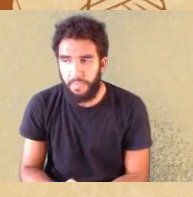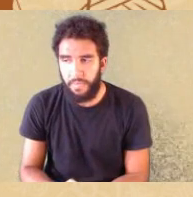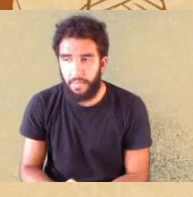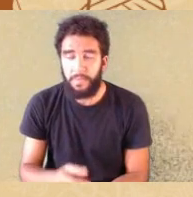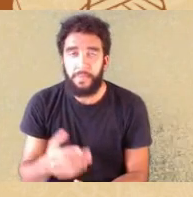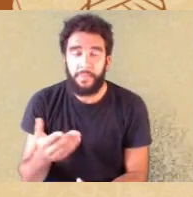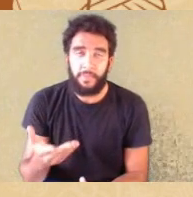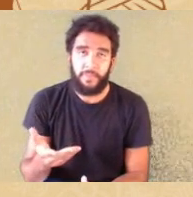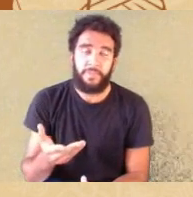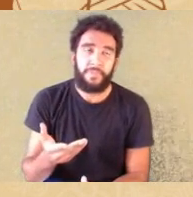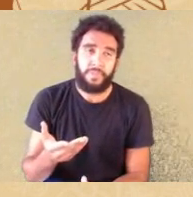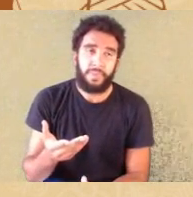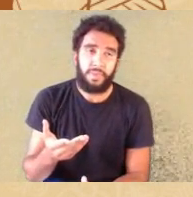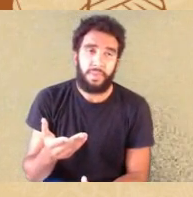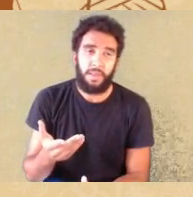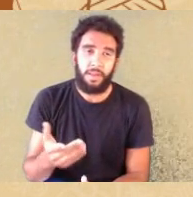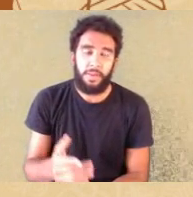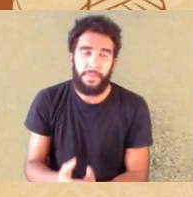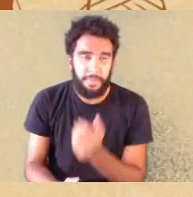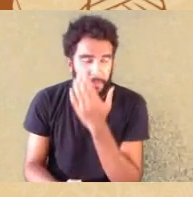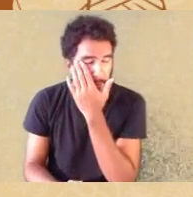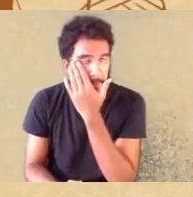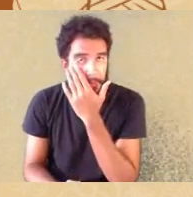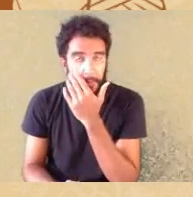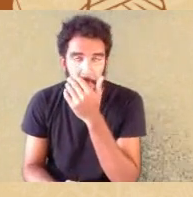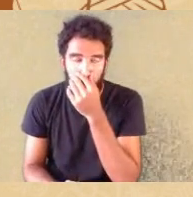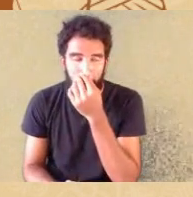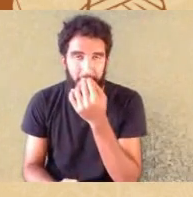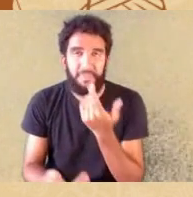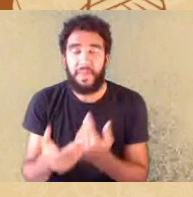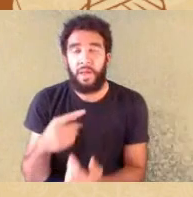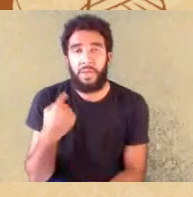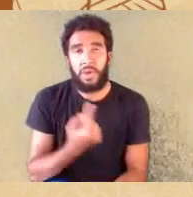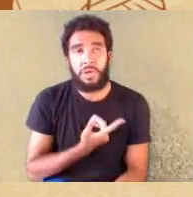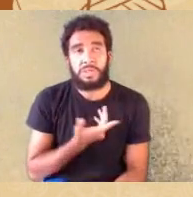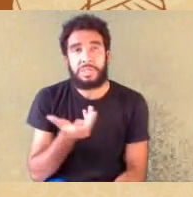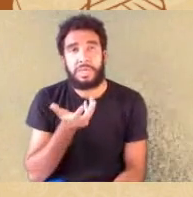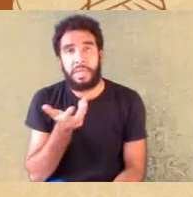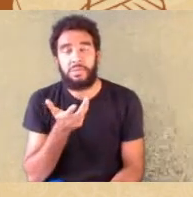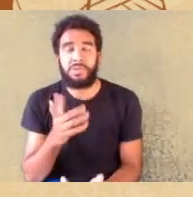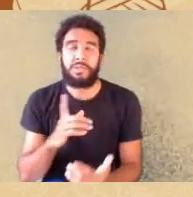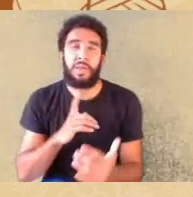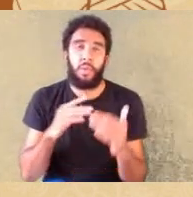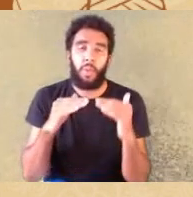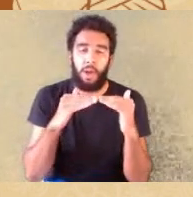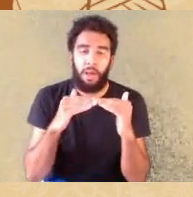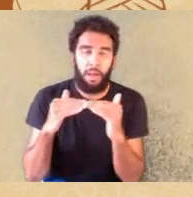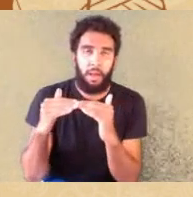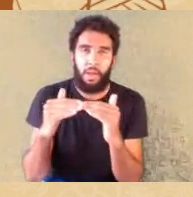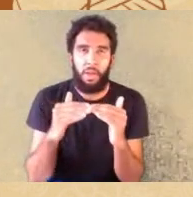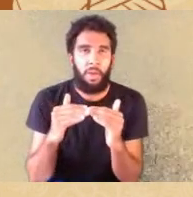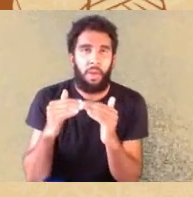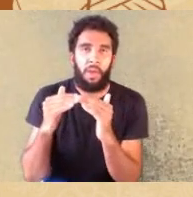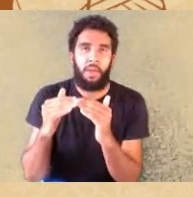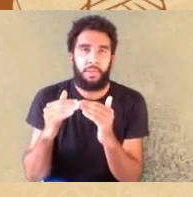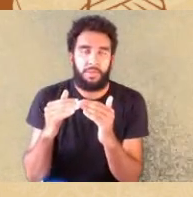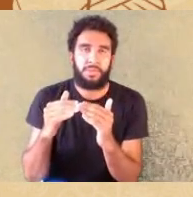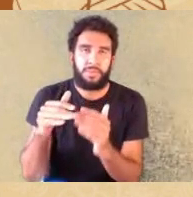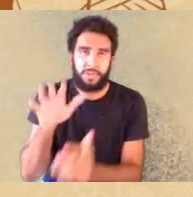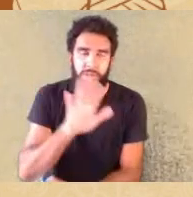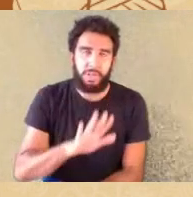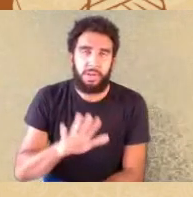teoricamente, se esperaria uma maior equidade, mas os concursos públicos, na verdade, da forma como têm sido